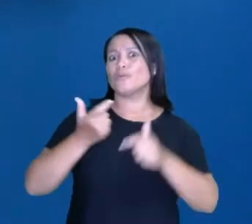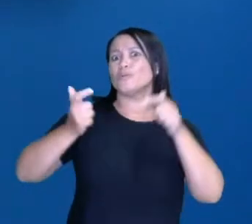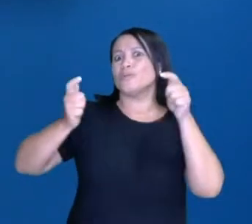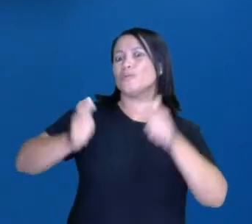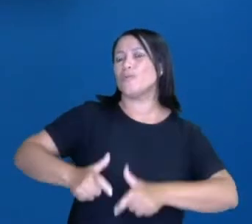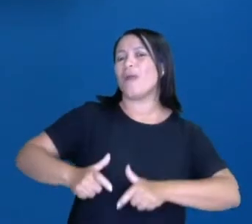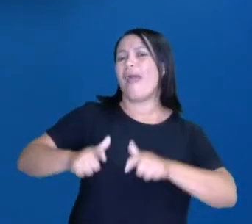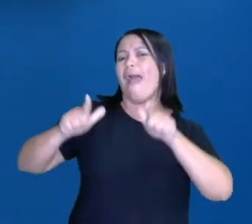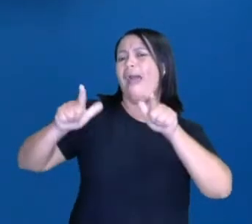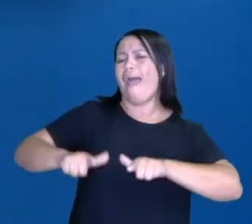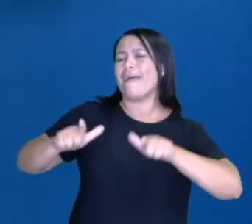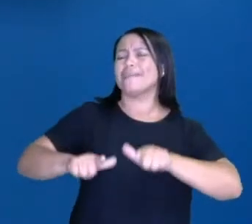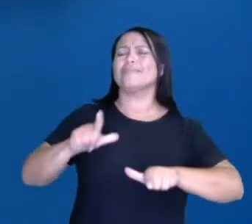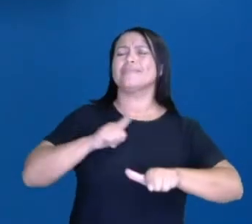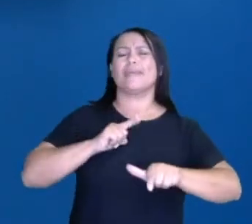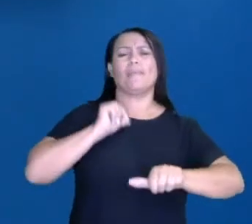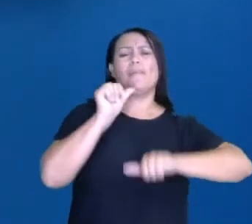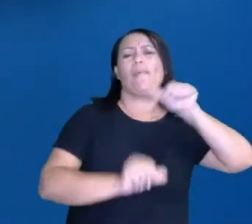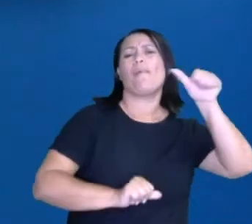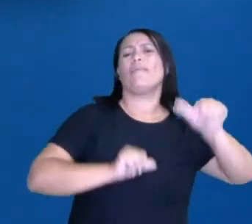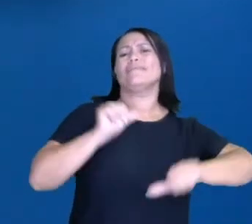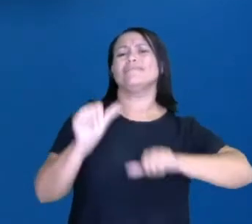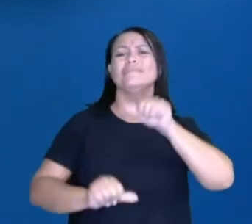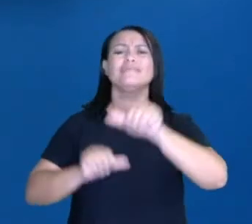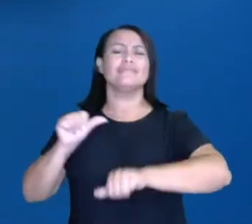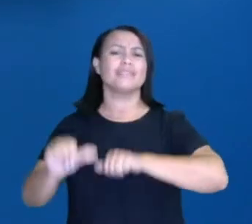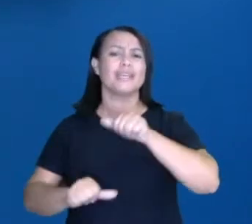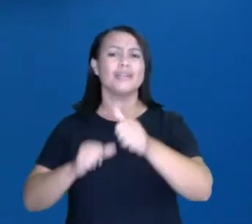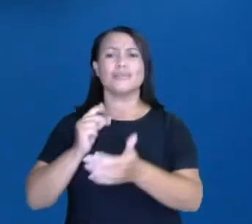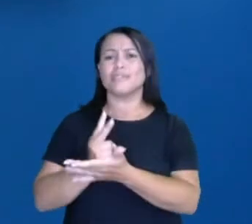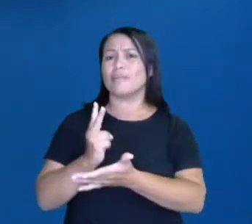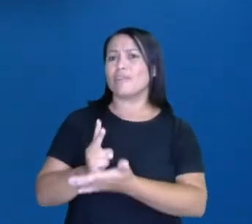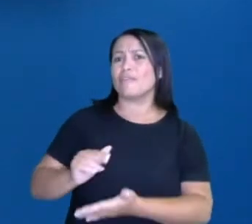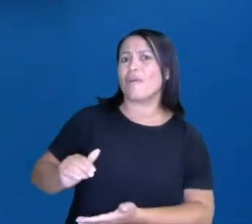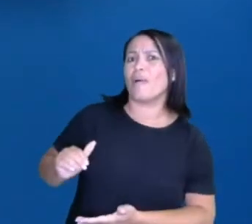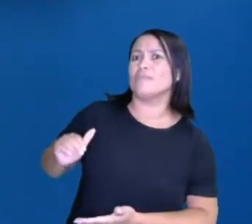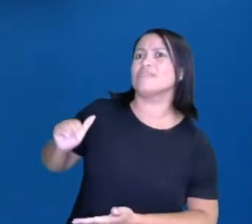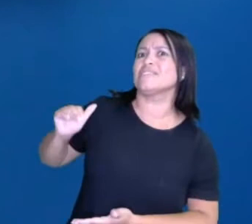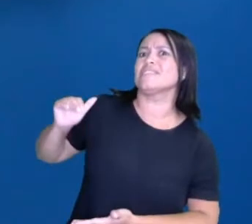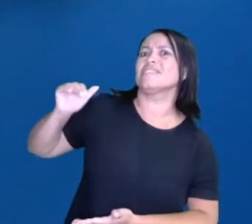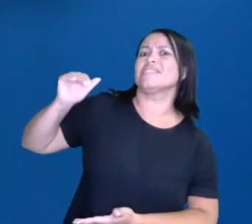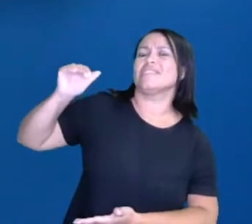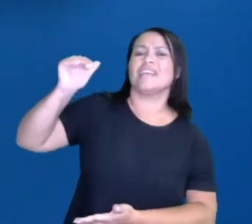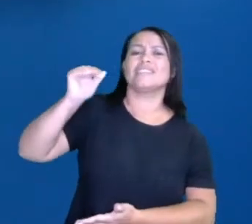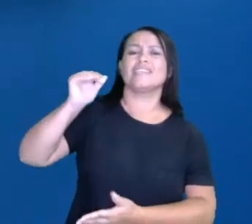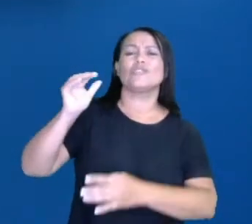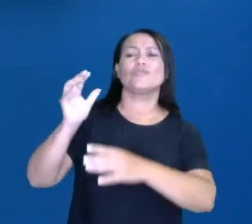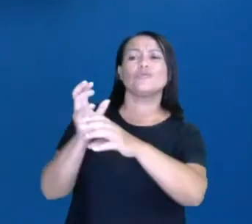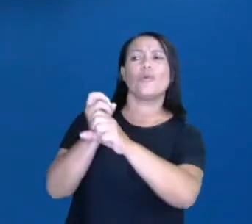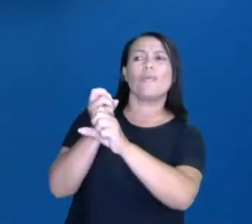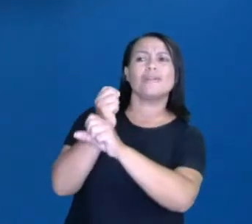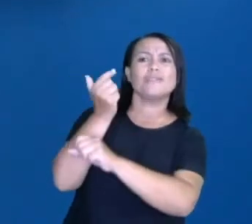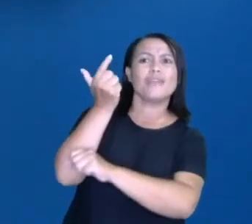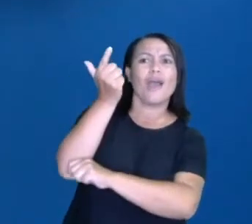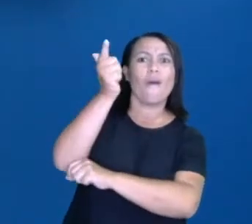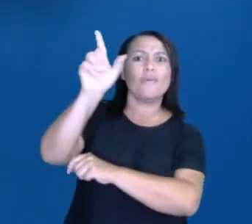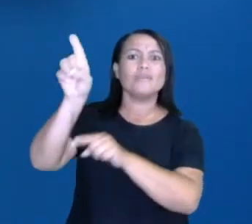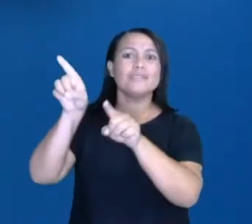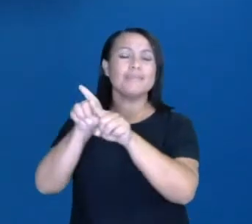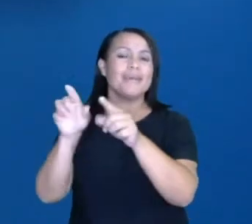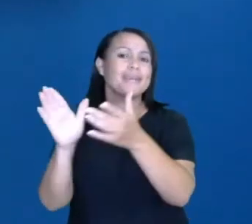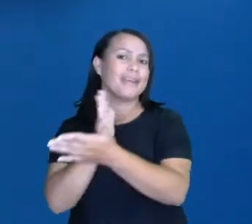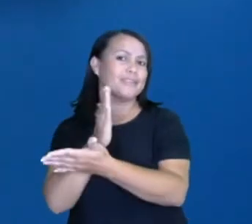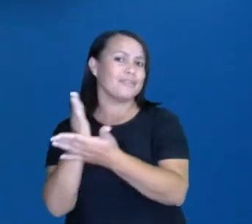lugares vão sempre se modificando à medida que vamos amadurecendo, somando-se a outros ou ainda deixando